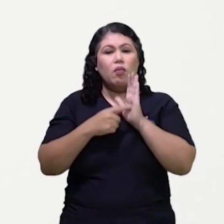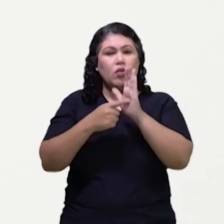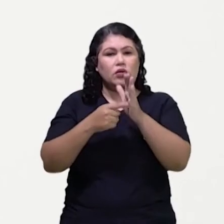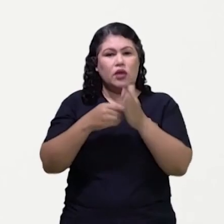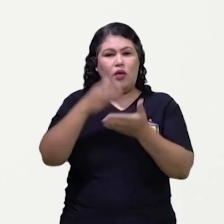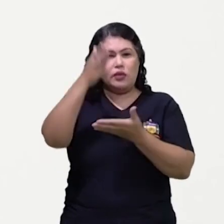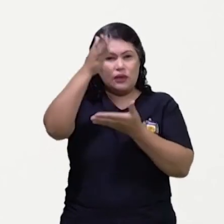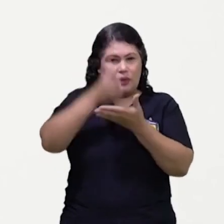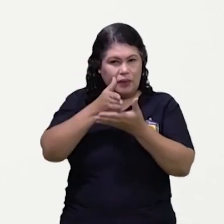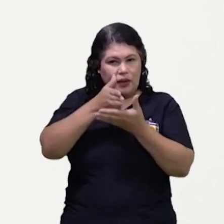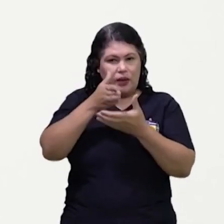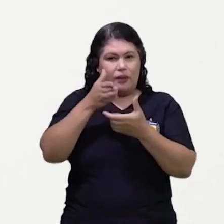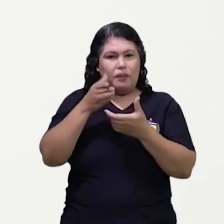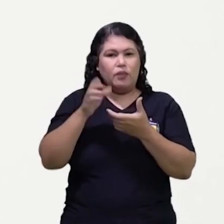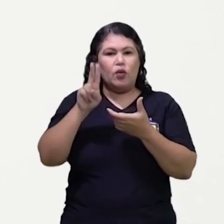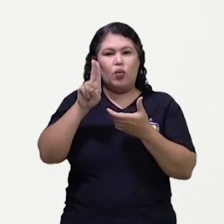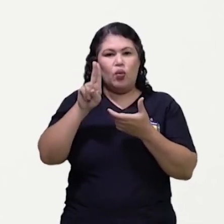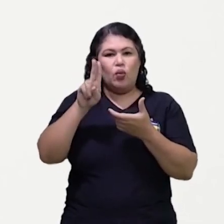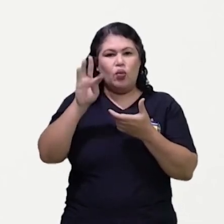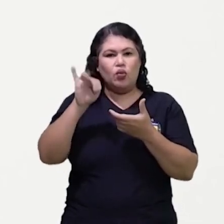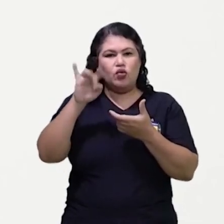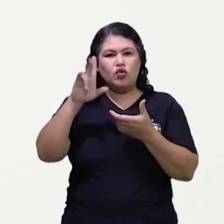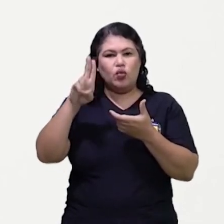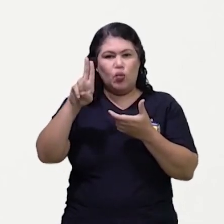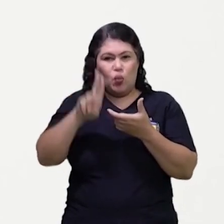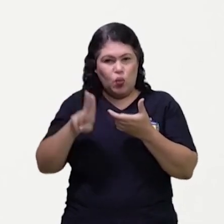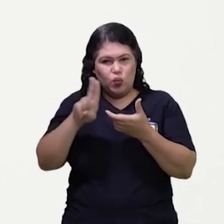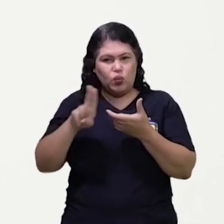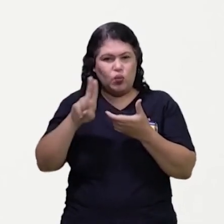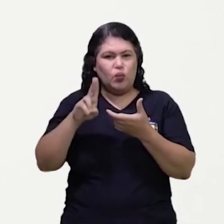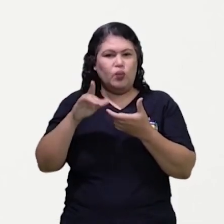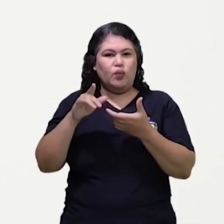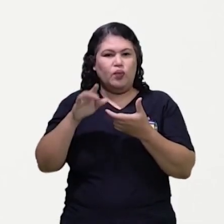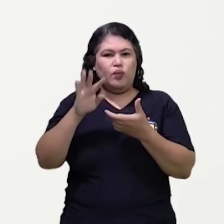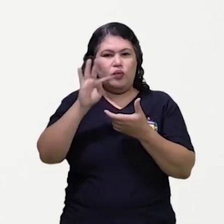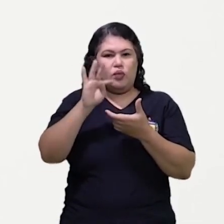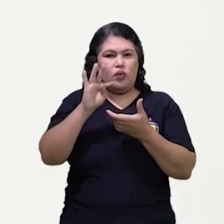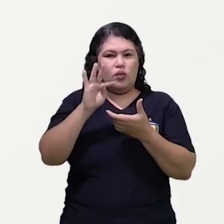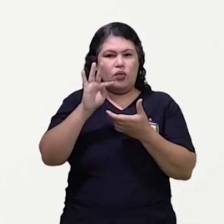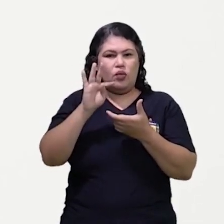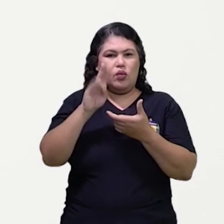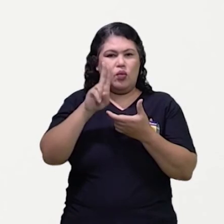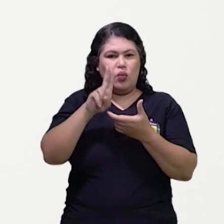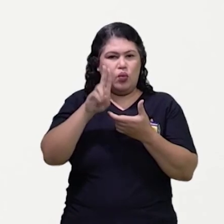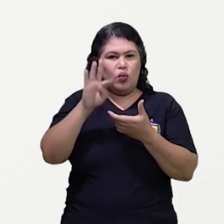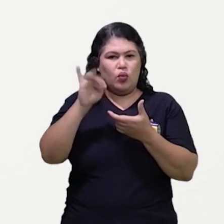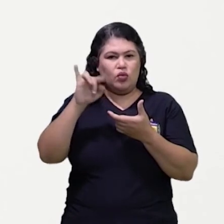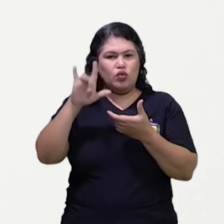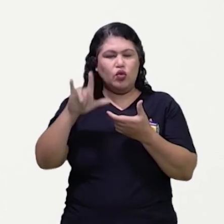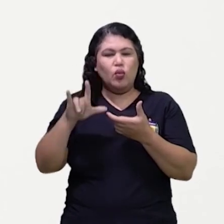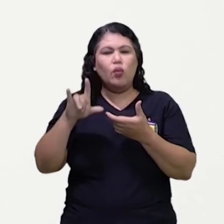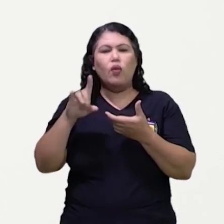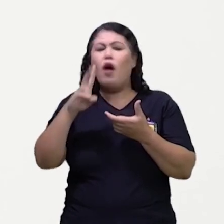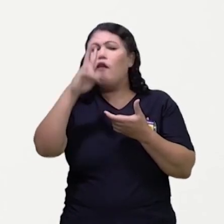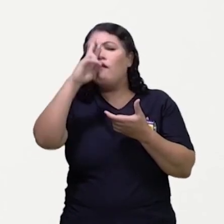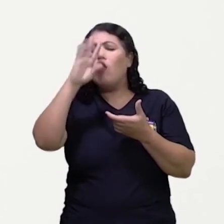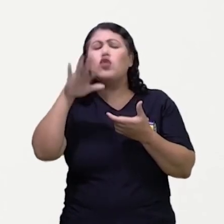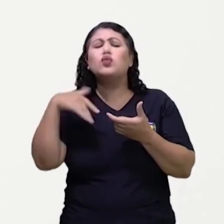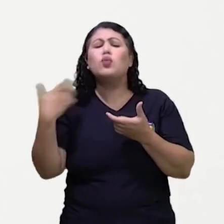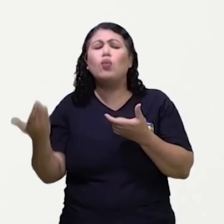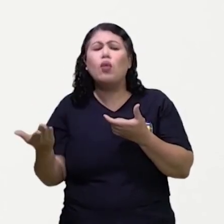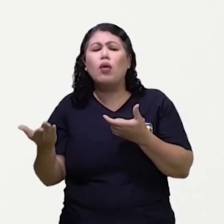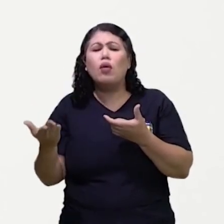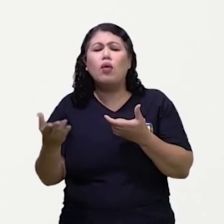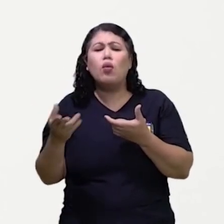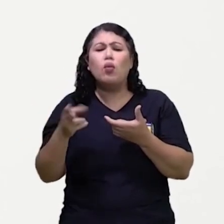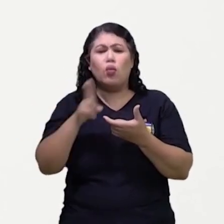a sílaba. Útil. Ela tá mais forte na última sílaba. Eu falei útil ou